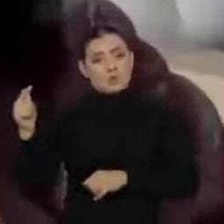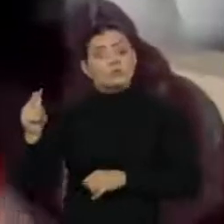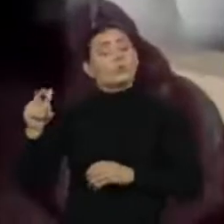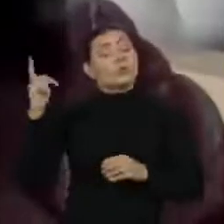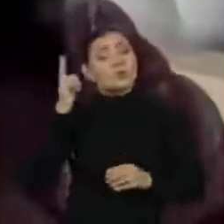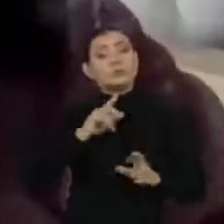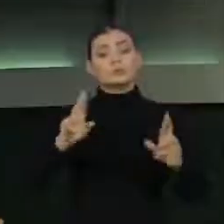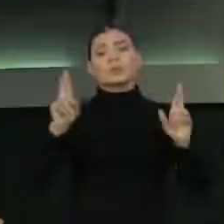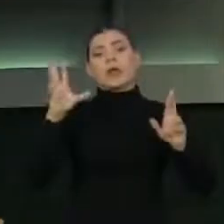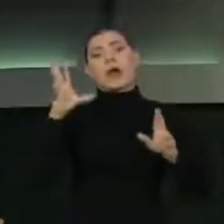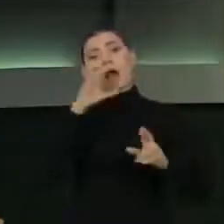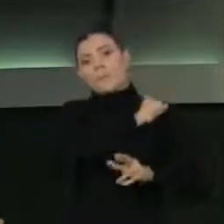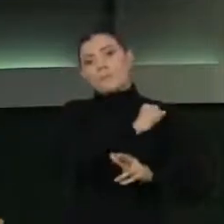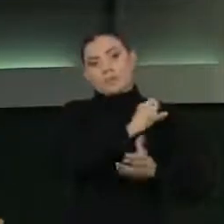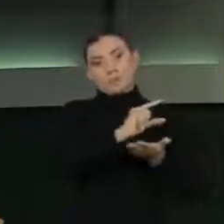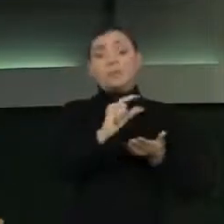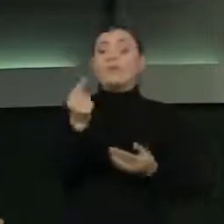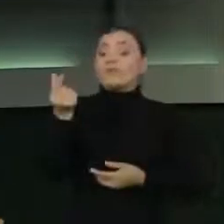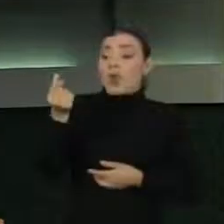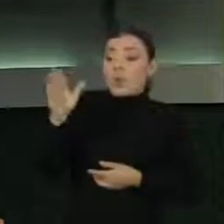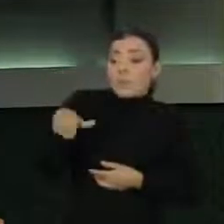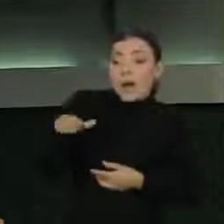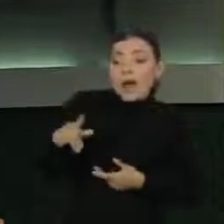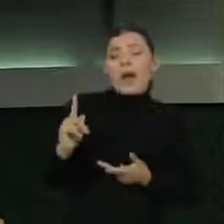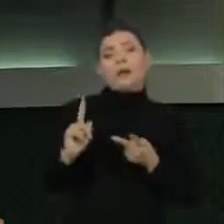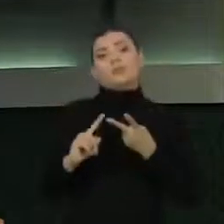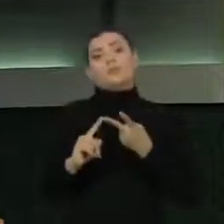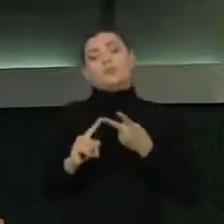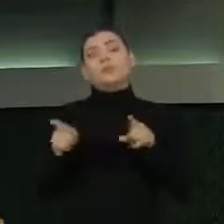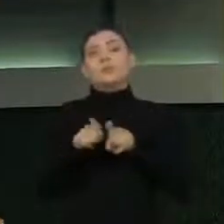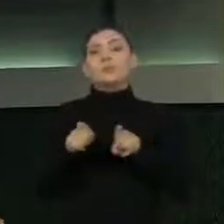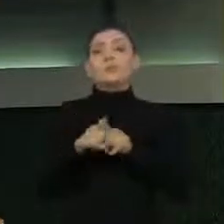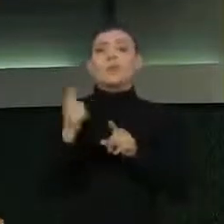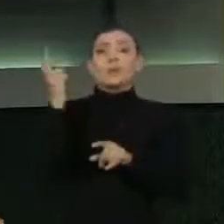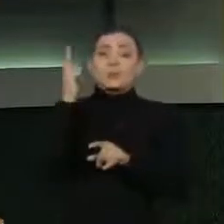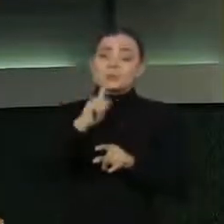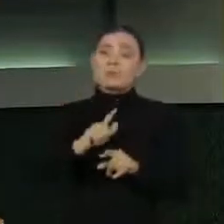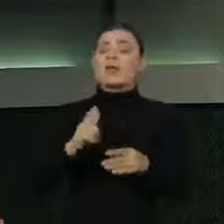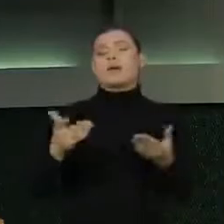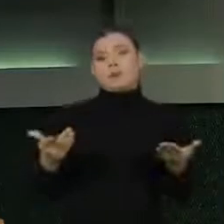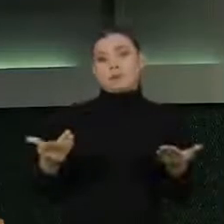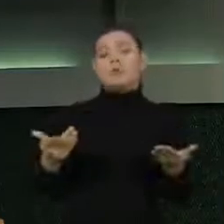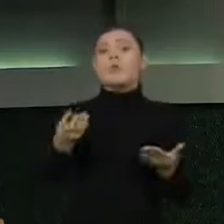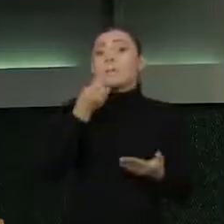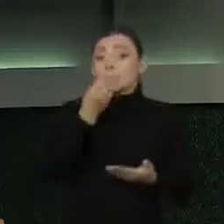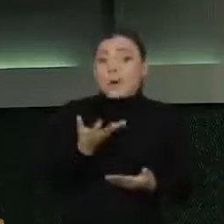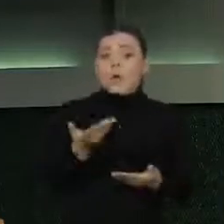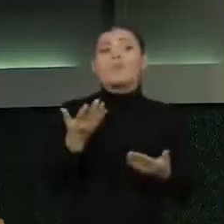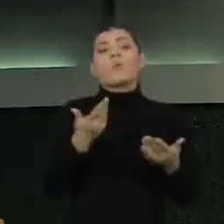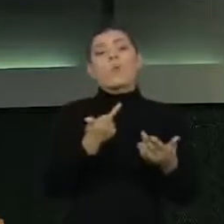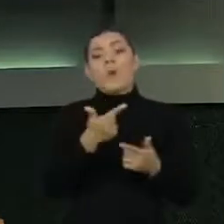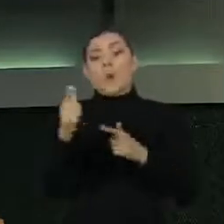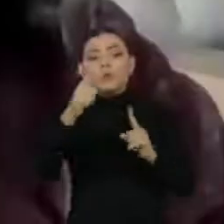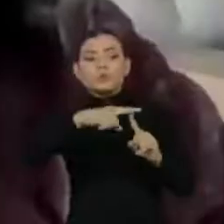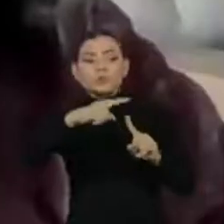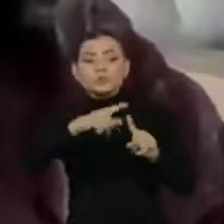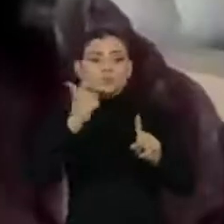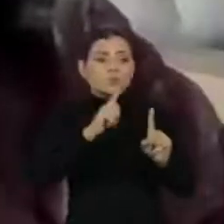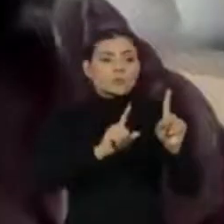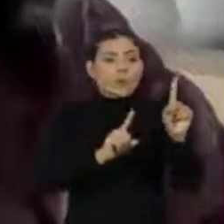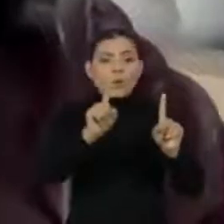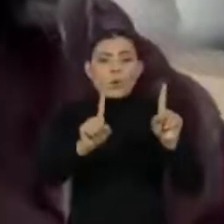fazer com que o valor seja mais acessível, né? E com isso a gente consiga ter aí outras ofertas,